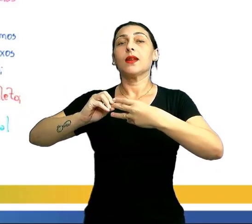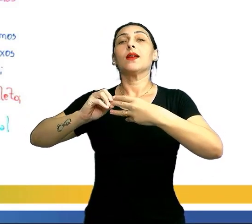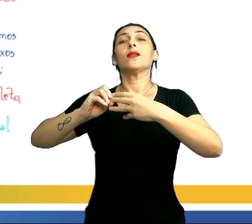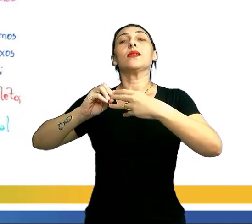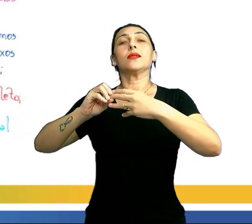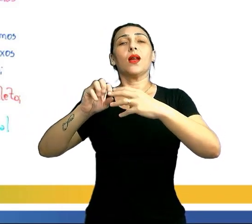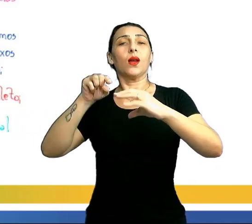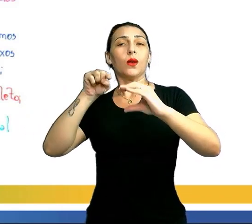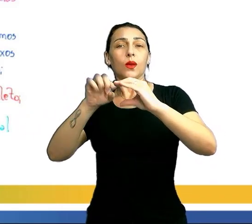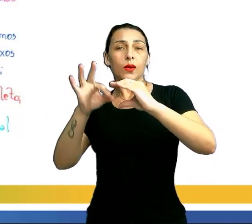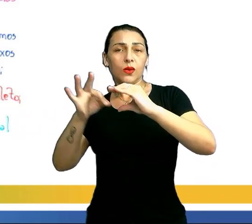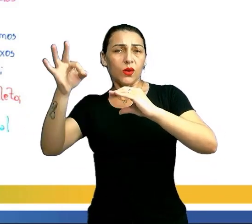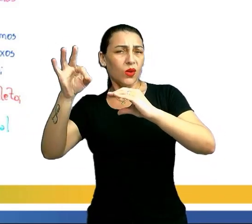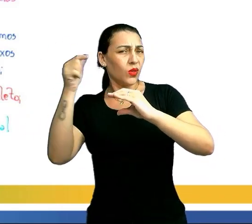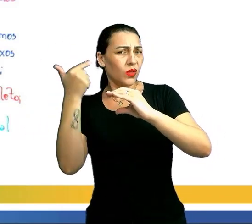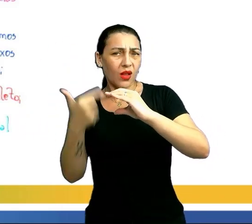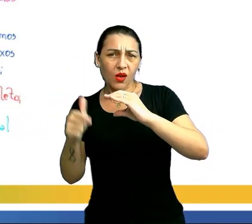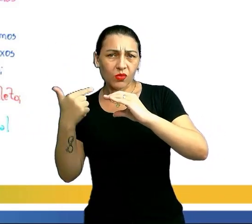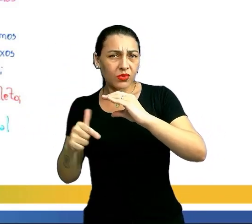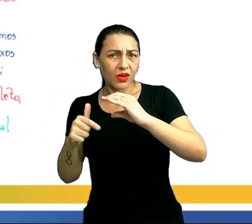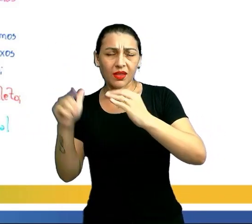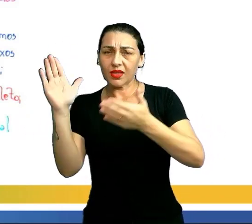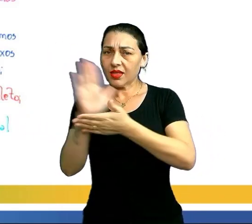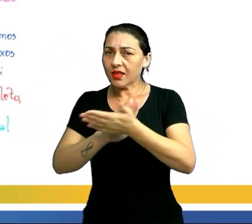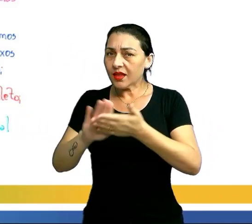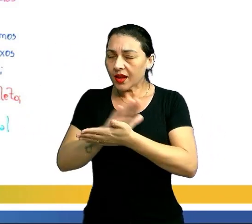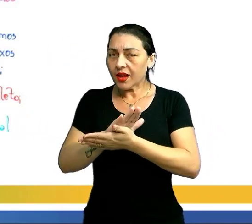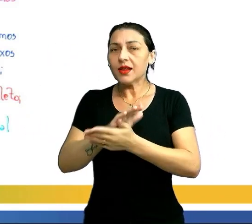eucariontes. Mas espera aí, não tem organelas de nenhum tipo?